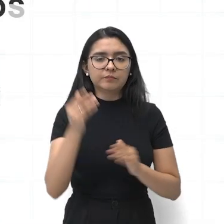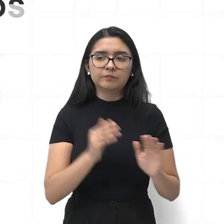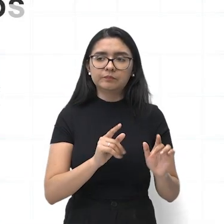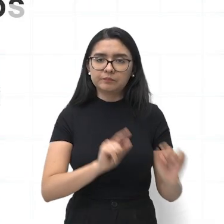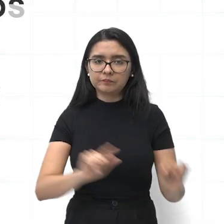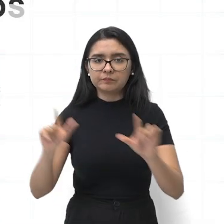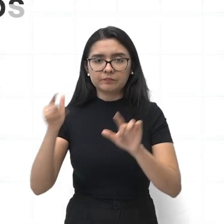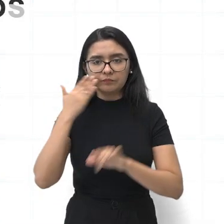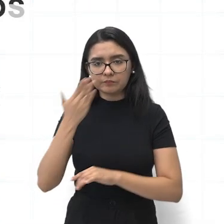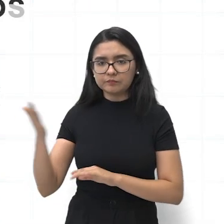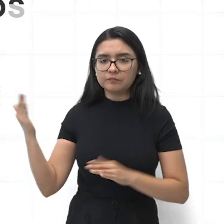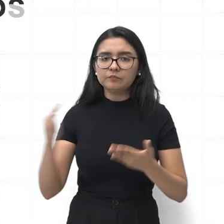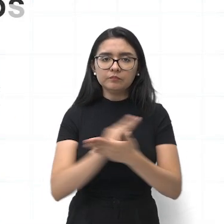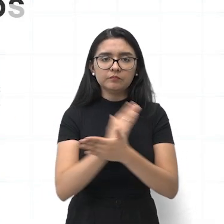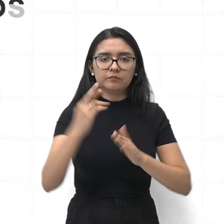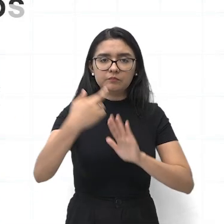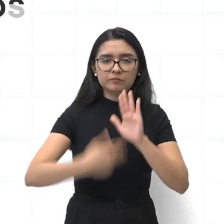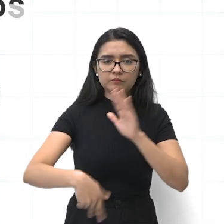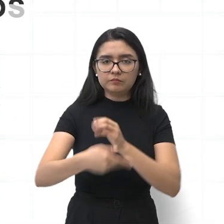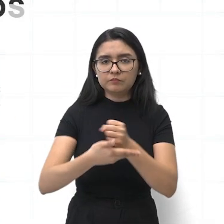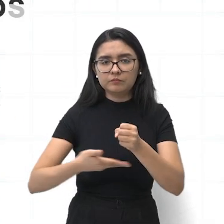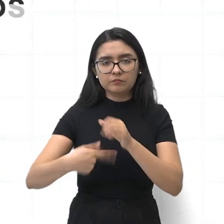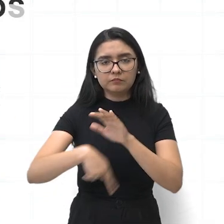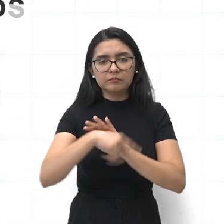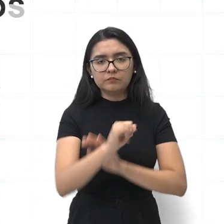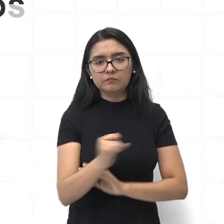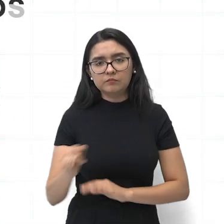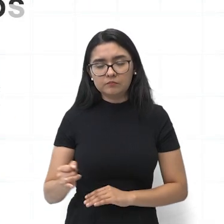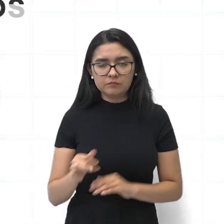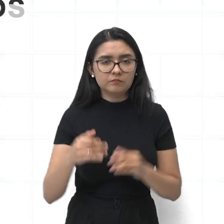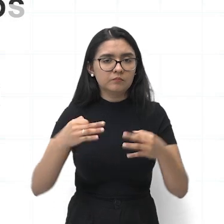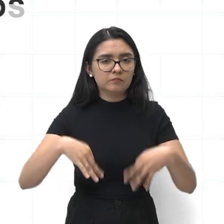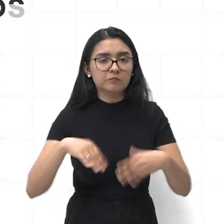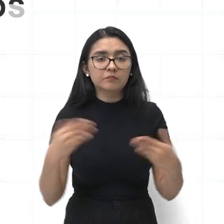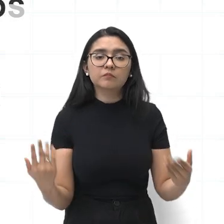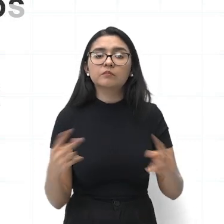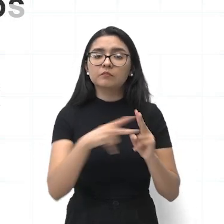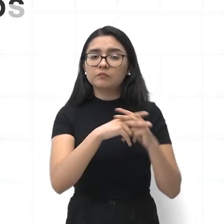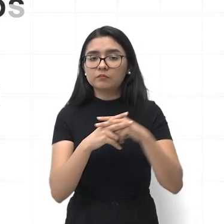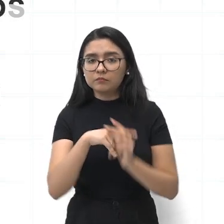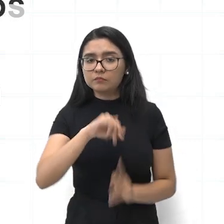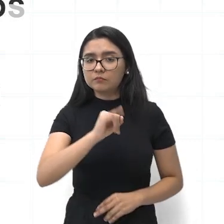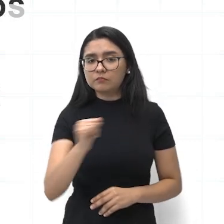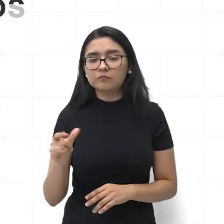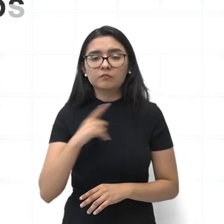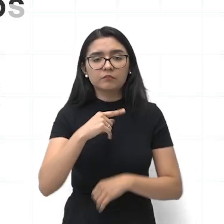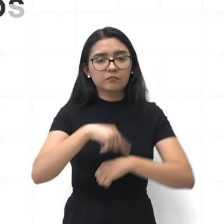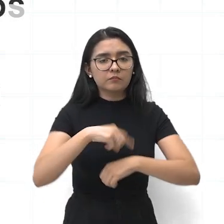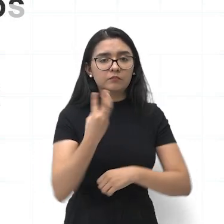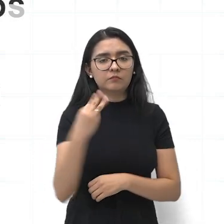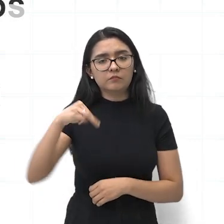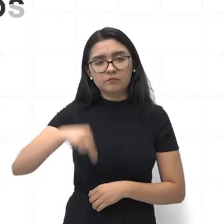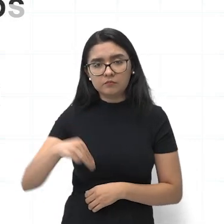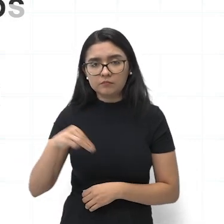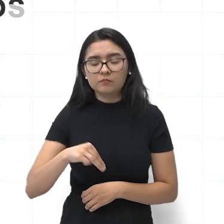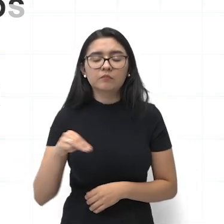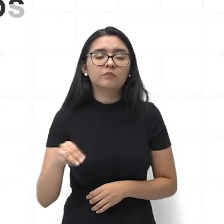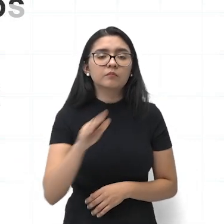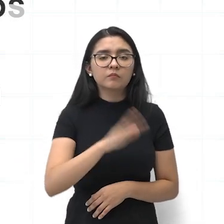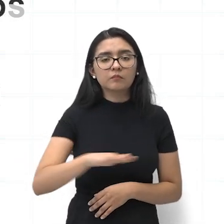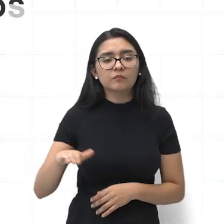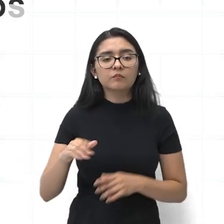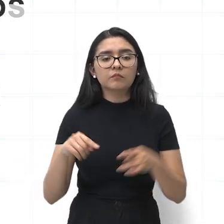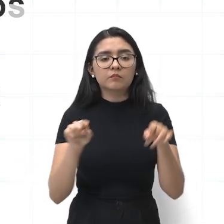agora. Algumas regras básicas do jiu-jitsu, olha só. As lutas de jiu-jitsu possuem duração de 3 minutos para os alunos